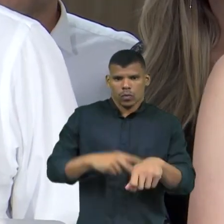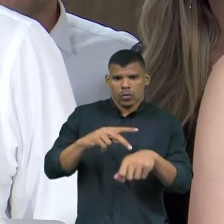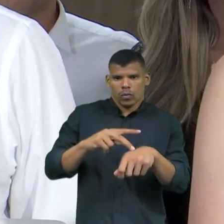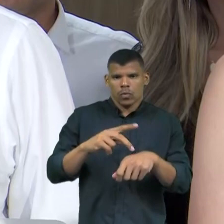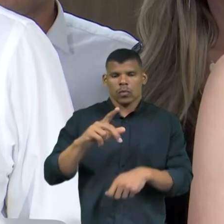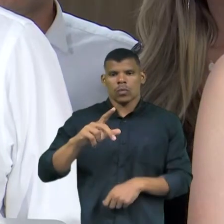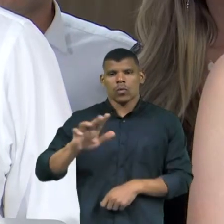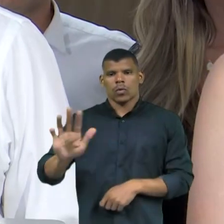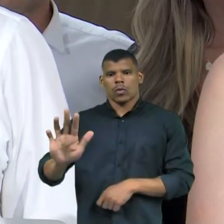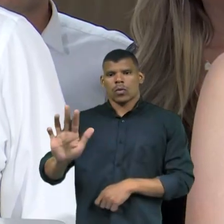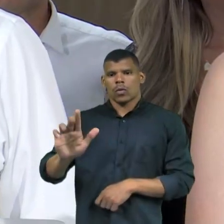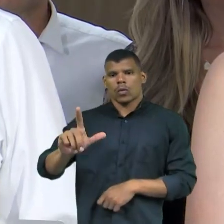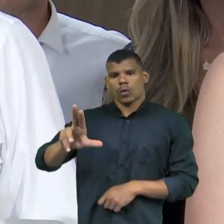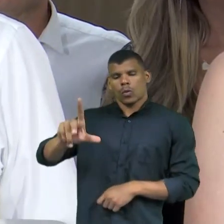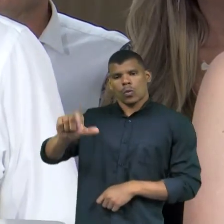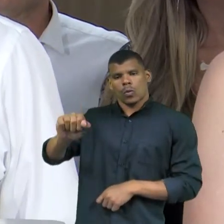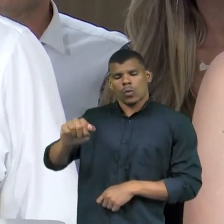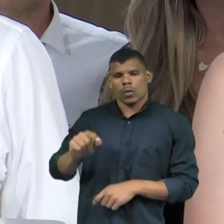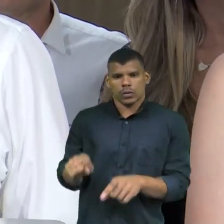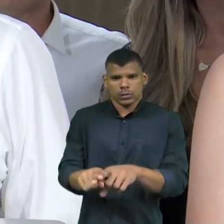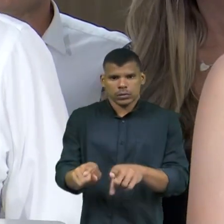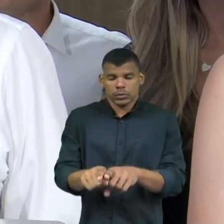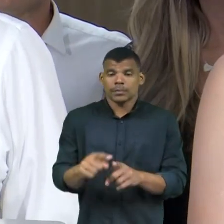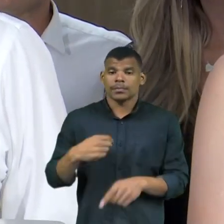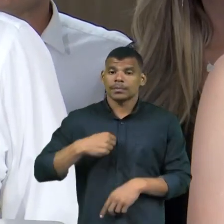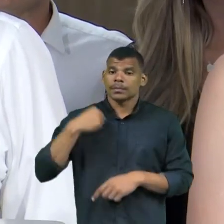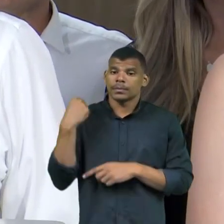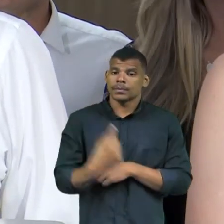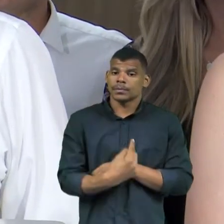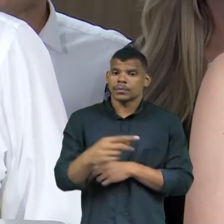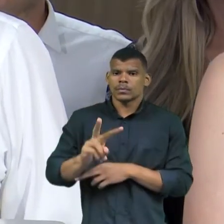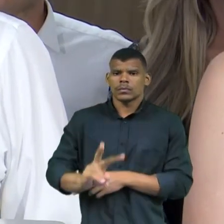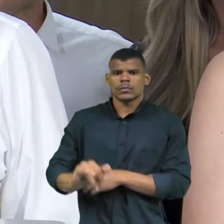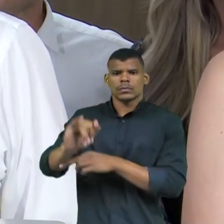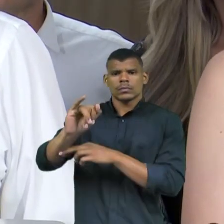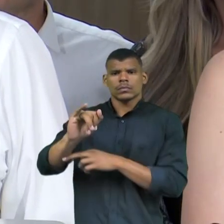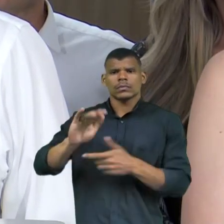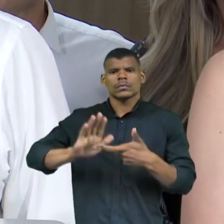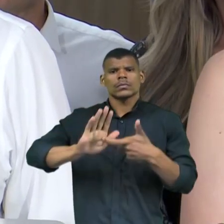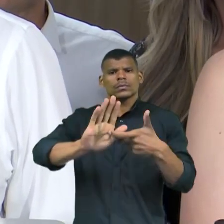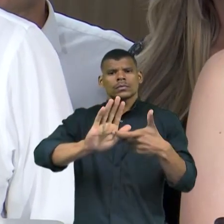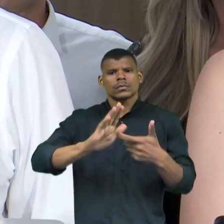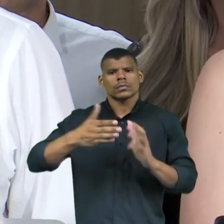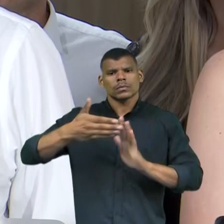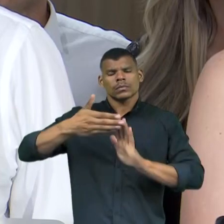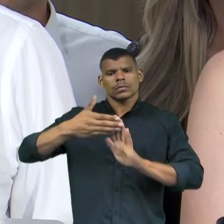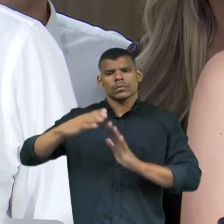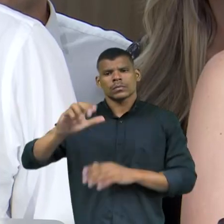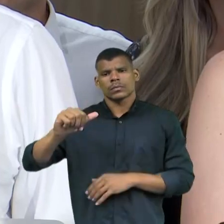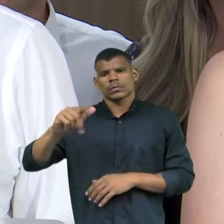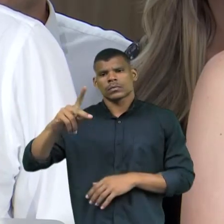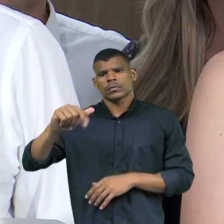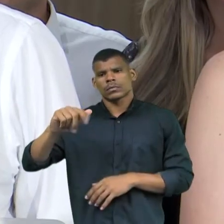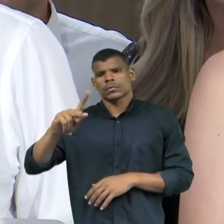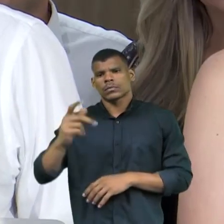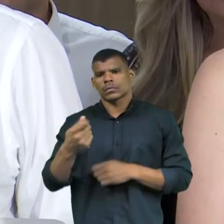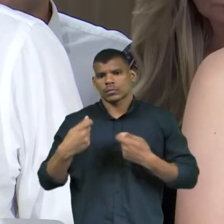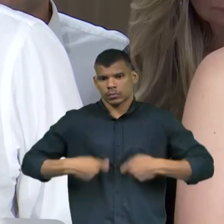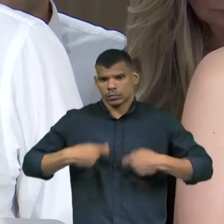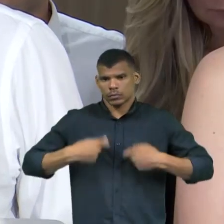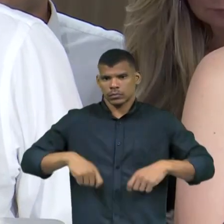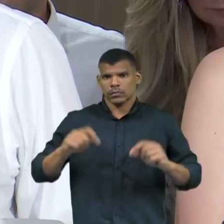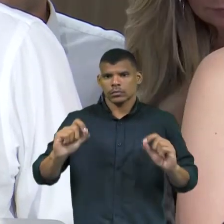Lula. E como nós esperamos, como apresentamos na campanha, da necessidade de um mutirão